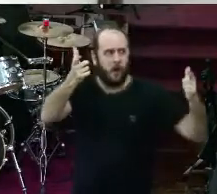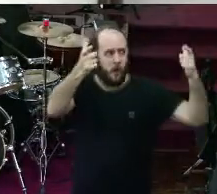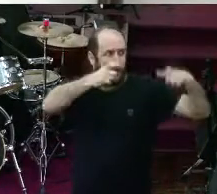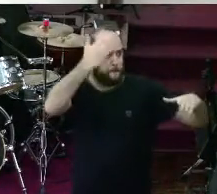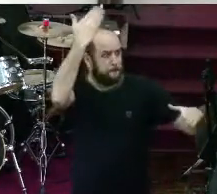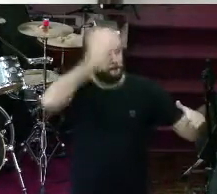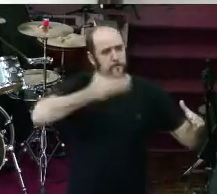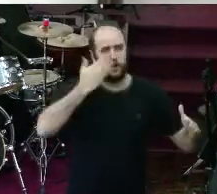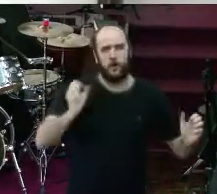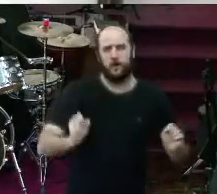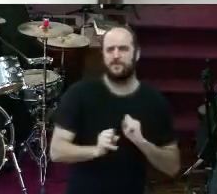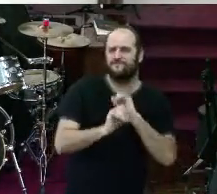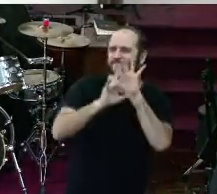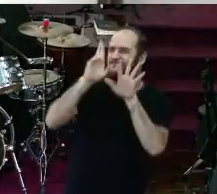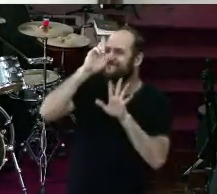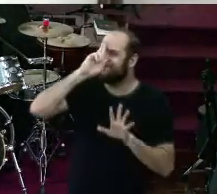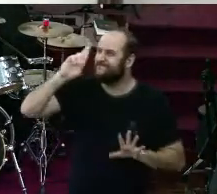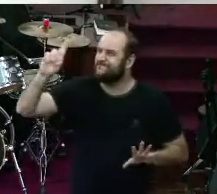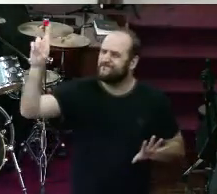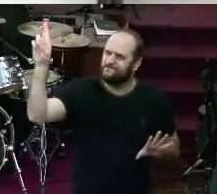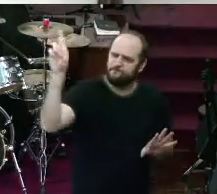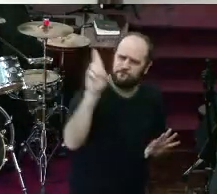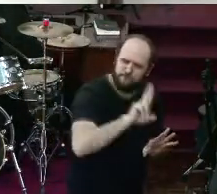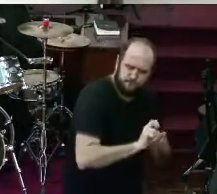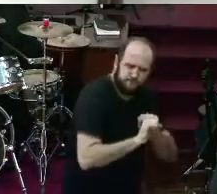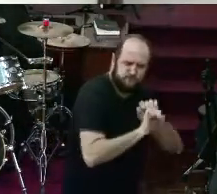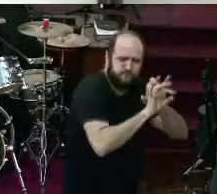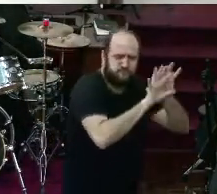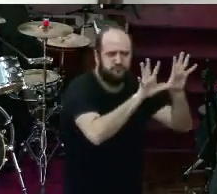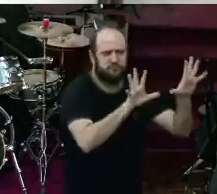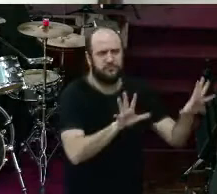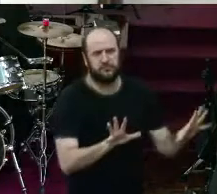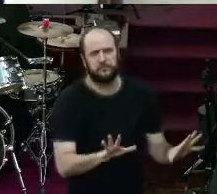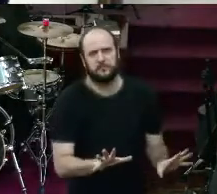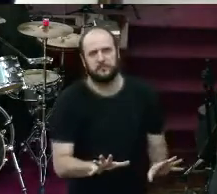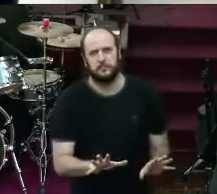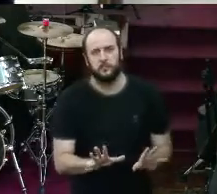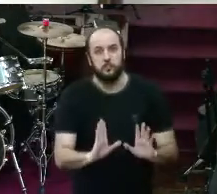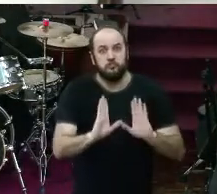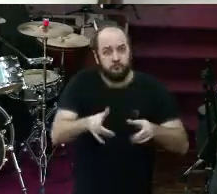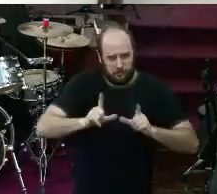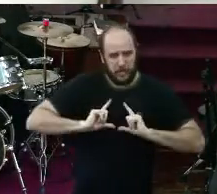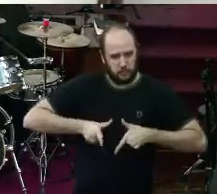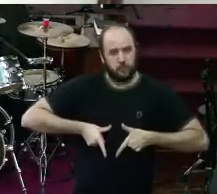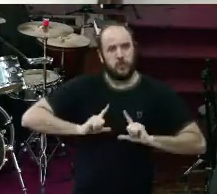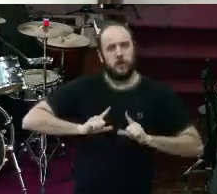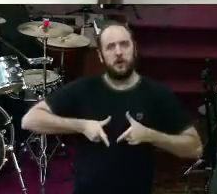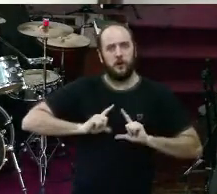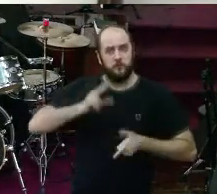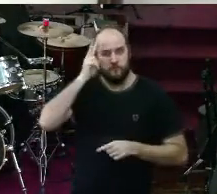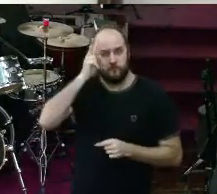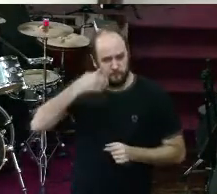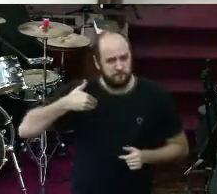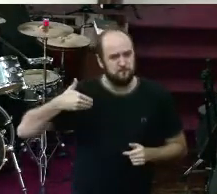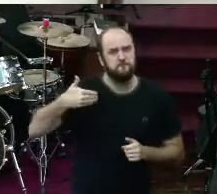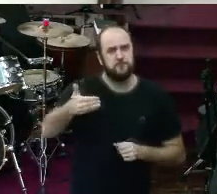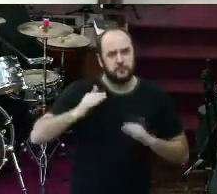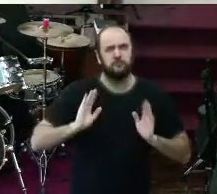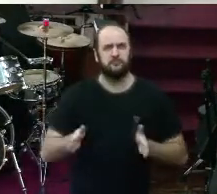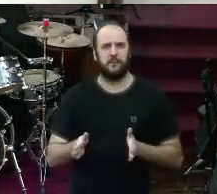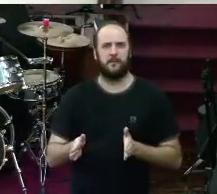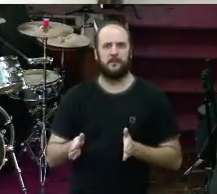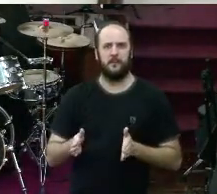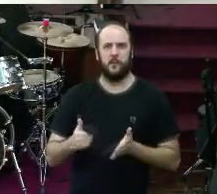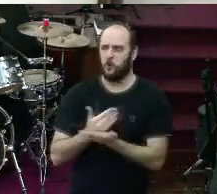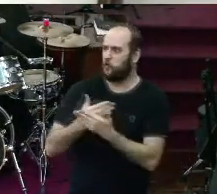Senhor estava ali. Isso já aconteceu na história de Israel. Na consagração do tabernáculo, o Senhor se manifestou com a sua